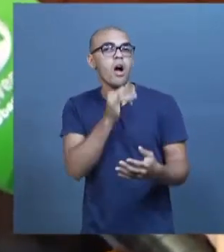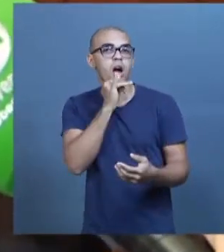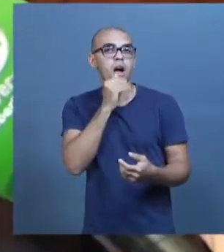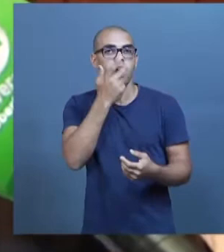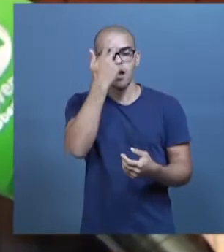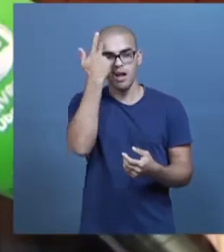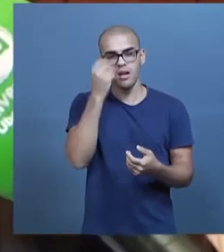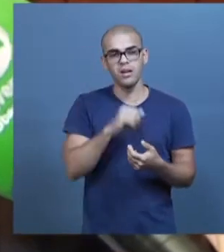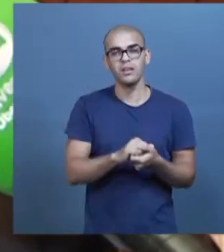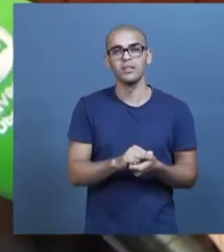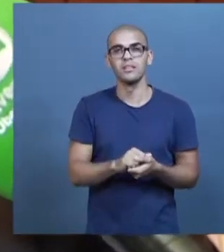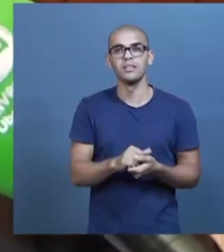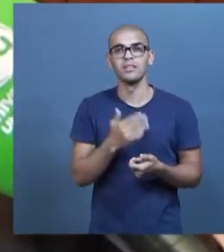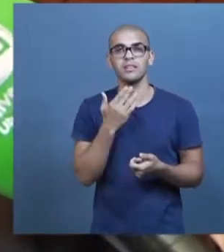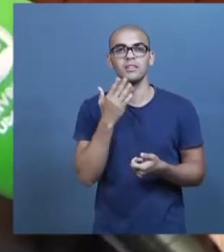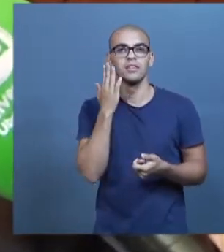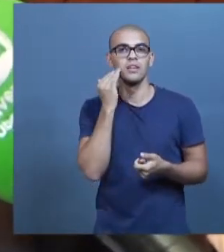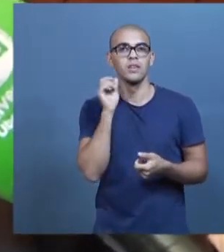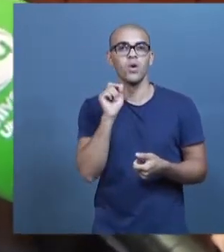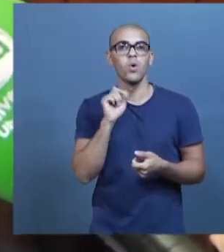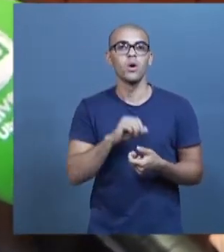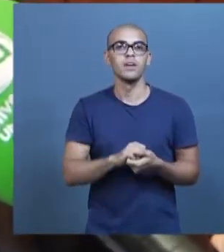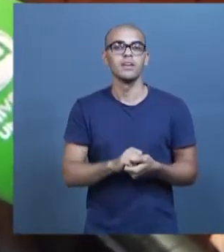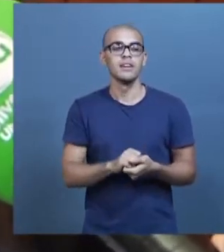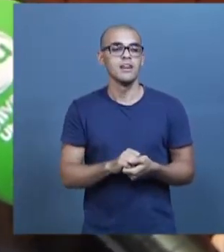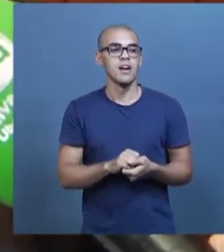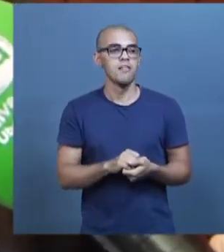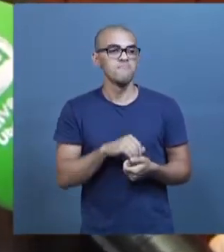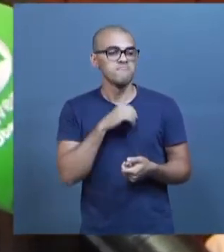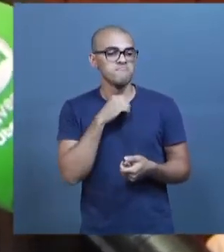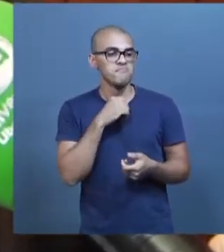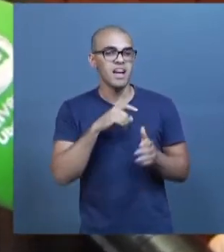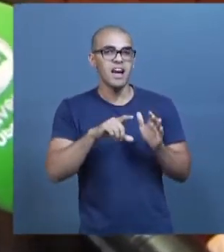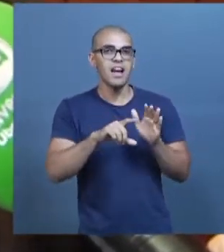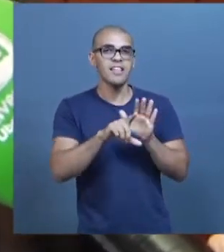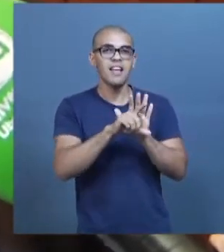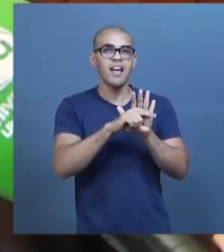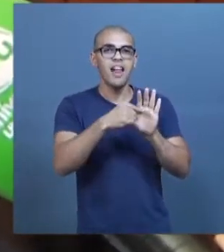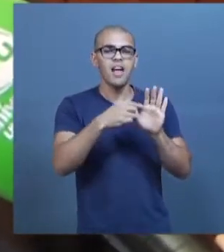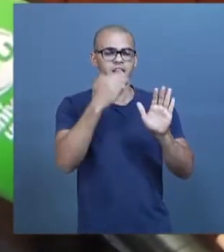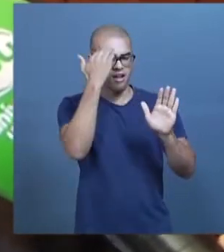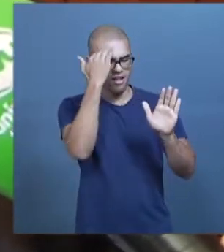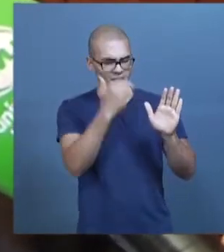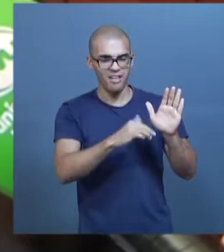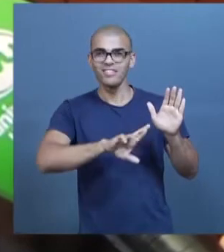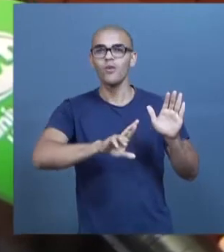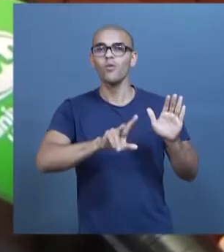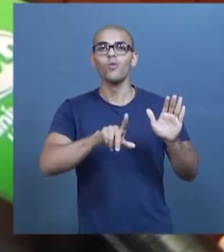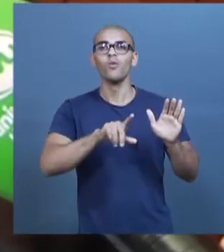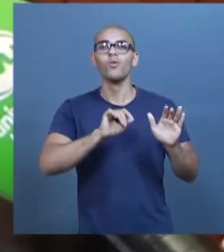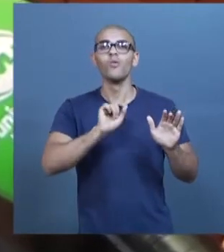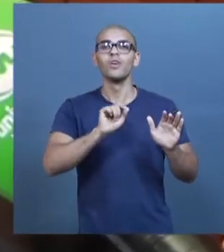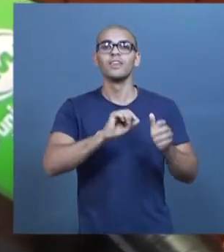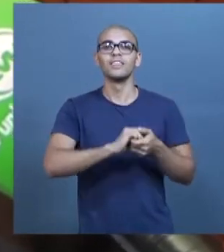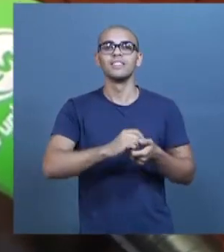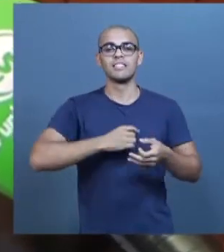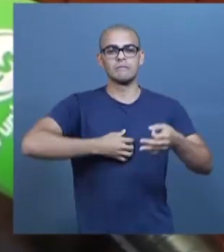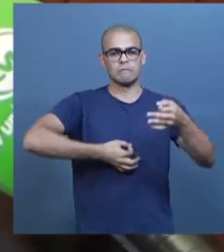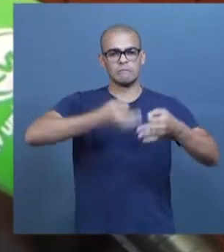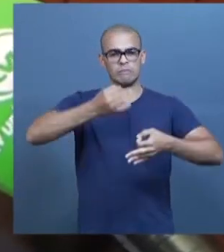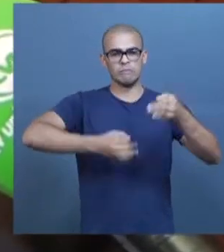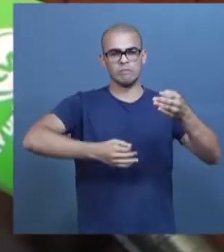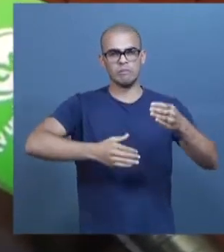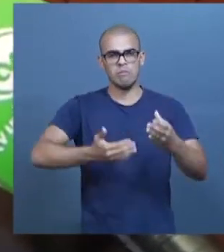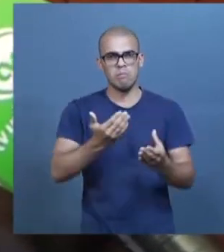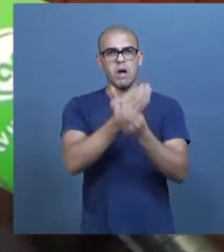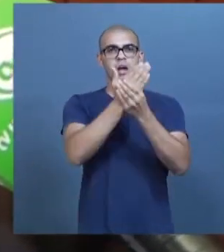só sabe que está descumprindo uma regra tributária quando é autuado. Ele precisa diminuir a complexidade do nosso sistema tributário, que é